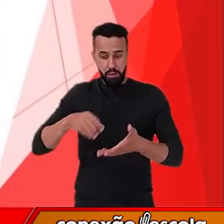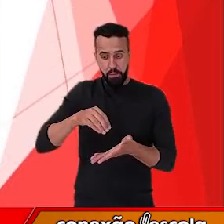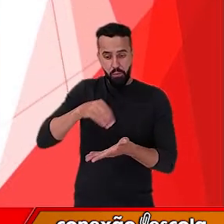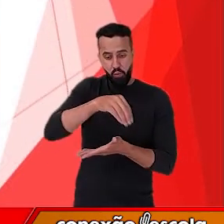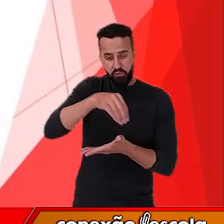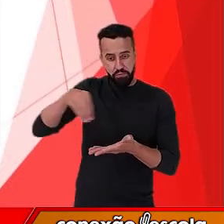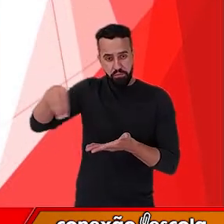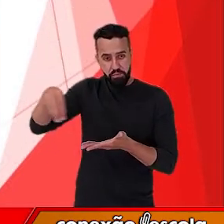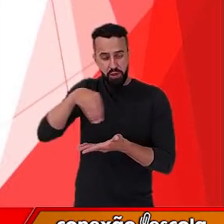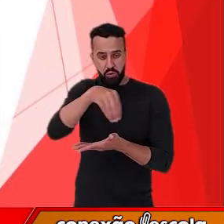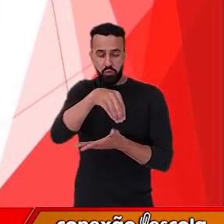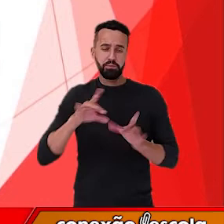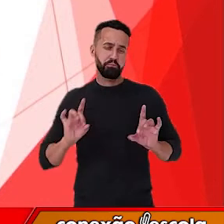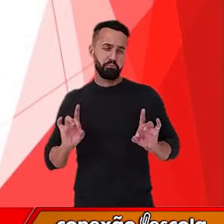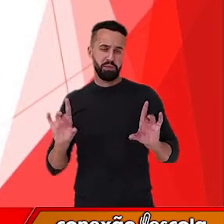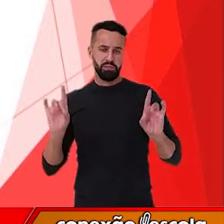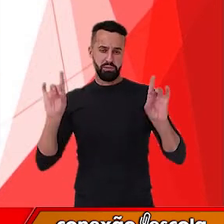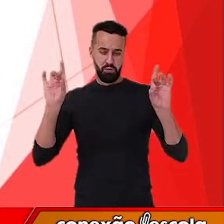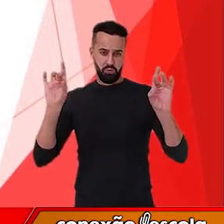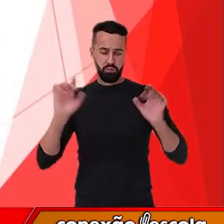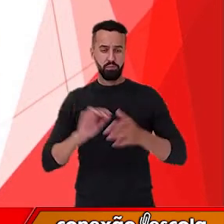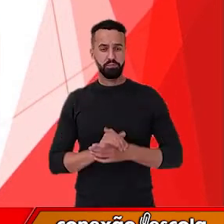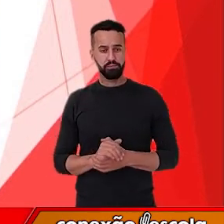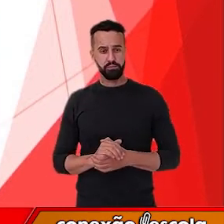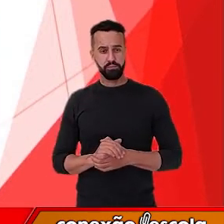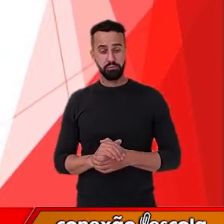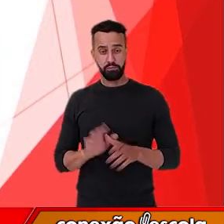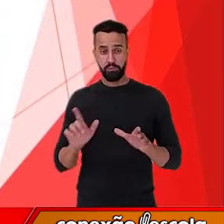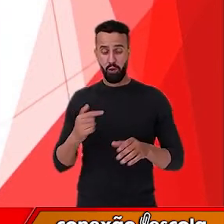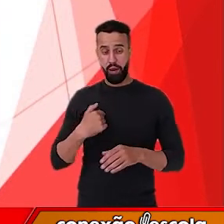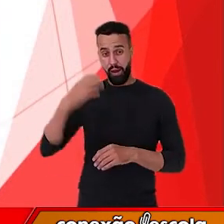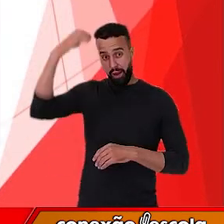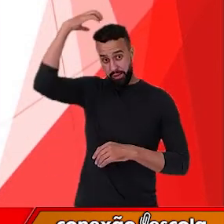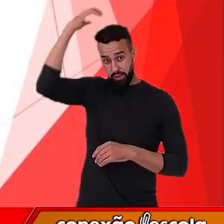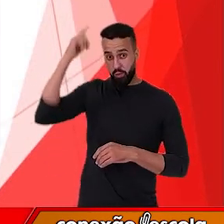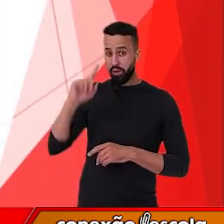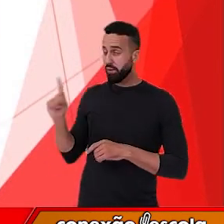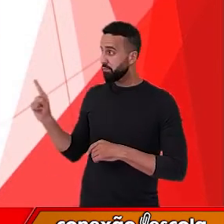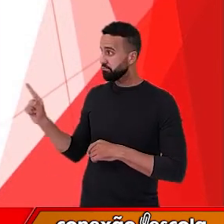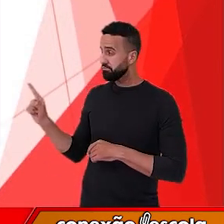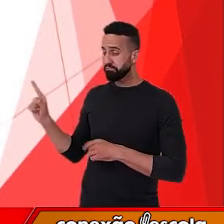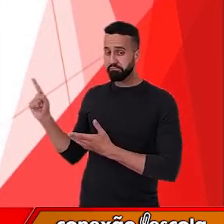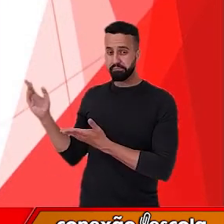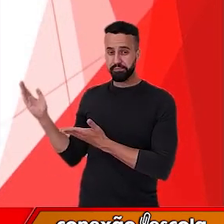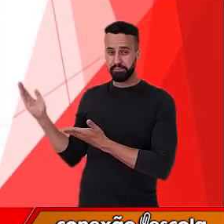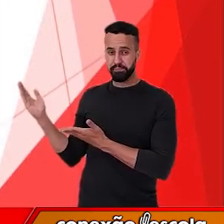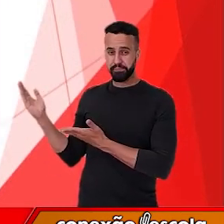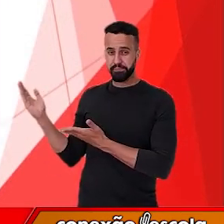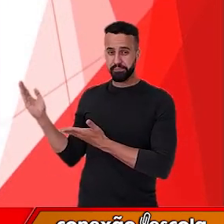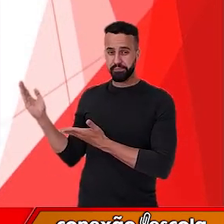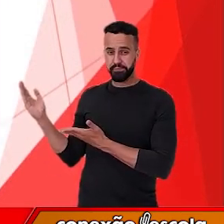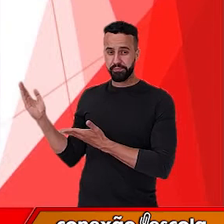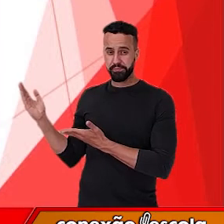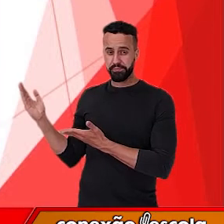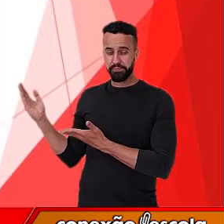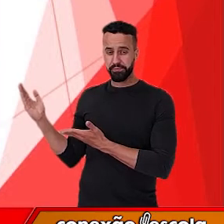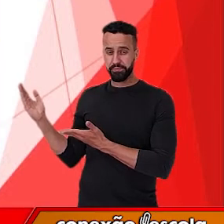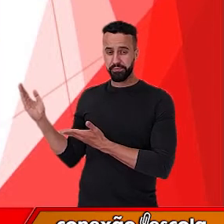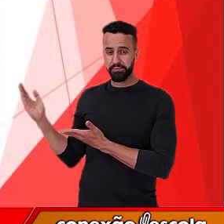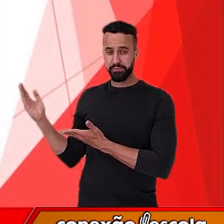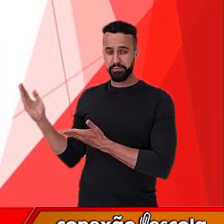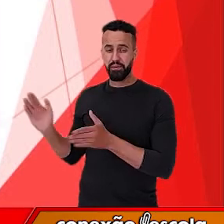especiais, ok? Qual a diferença da rainha? A rainha pode andar quantas casas